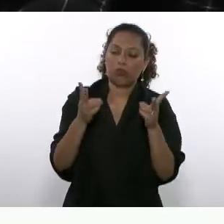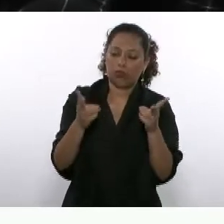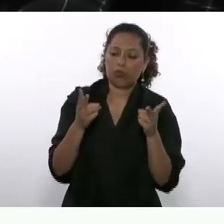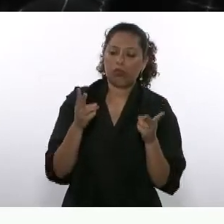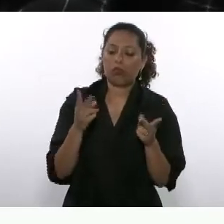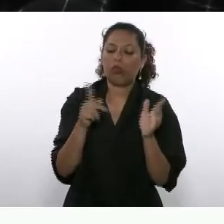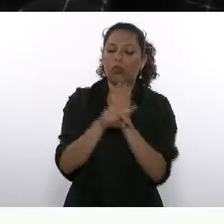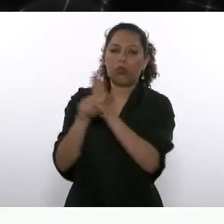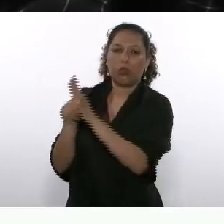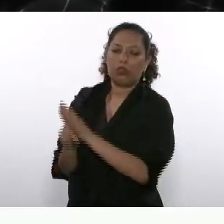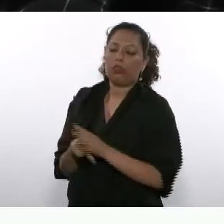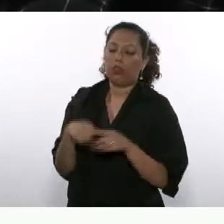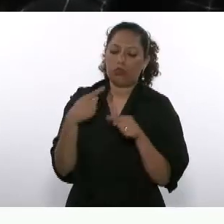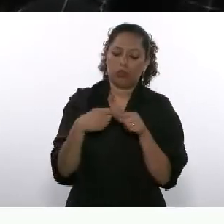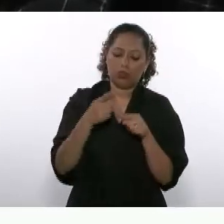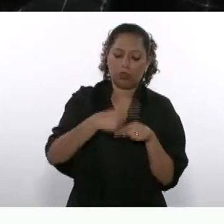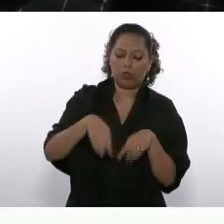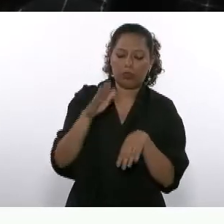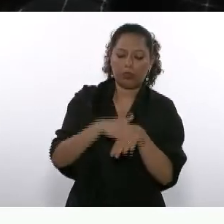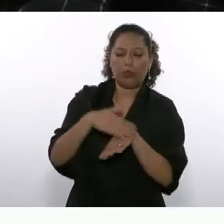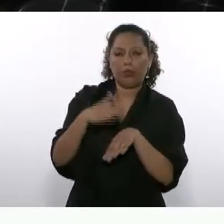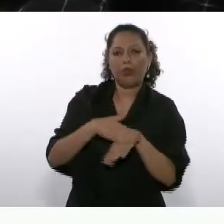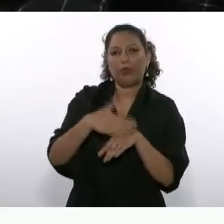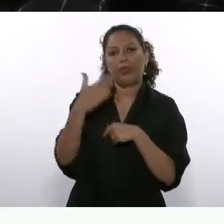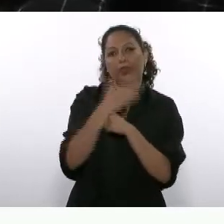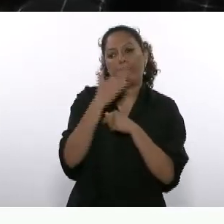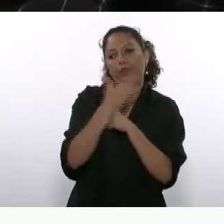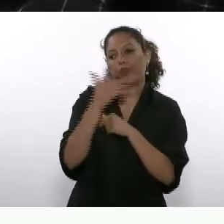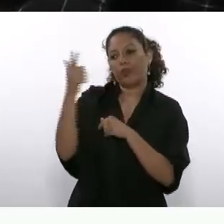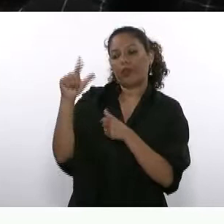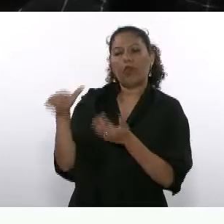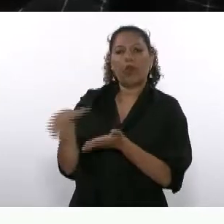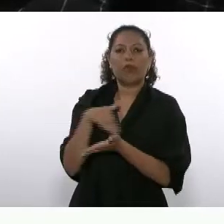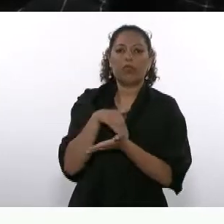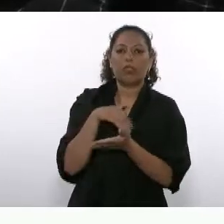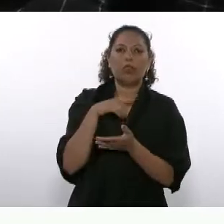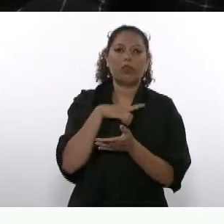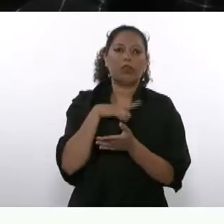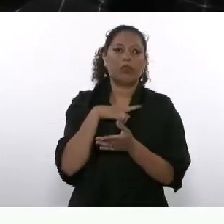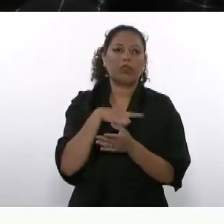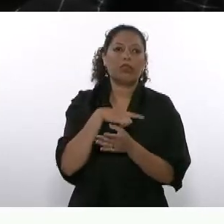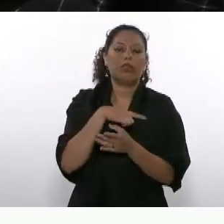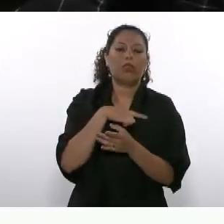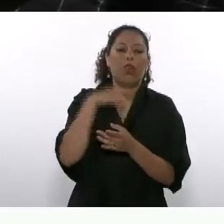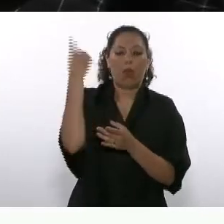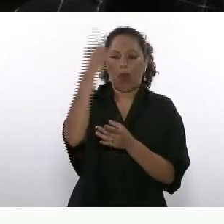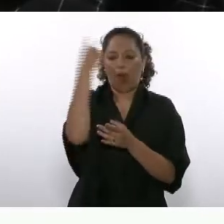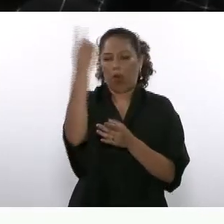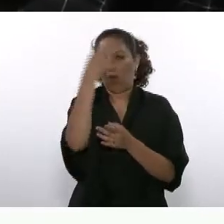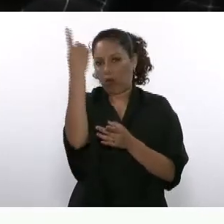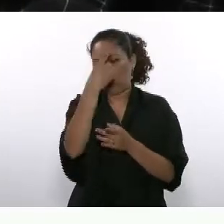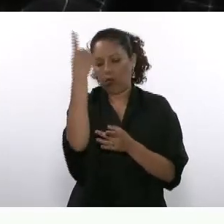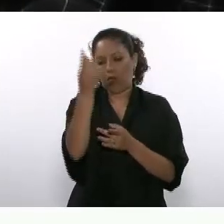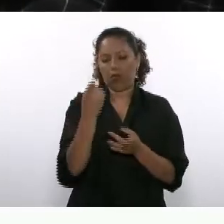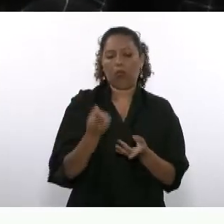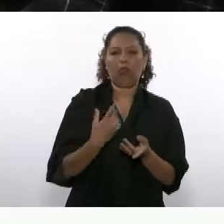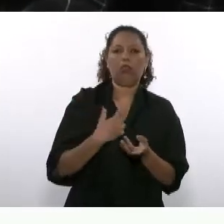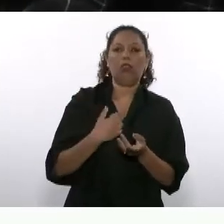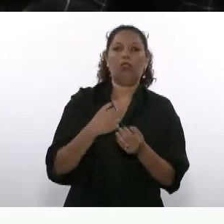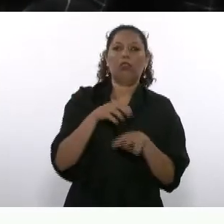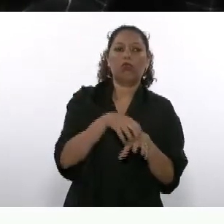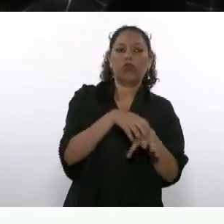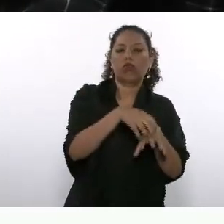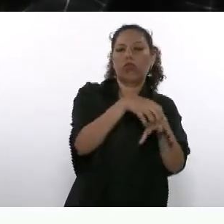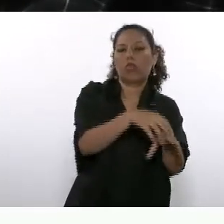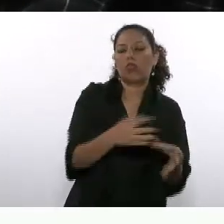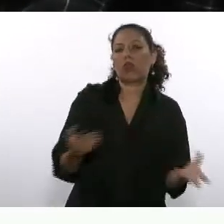fica dependendo de auxílio das outras secretarias para ter ambulância, para ter transporte. Entendeu?